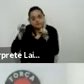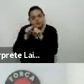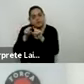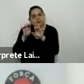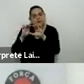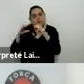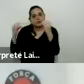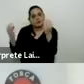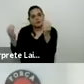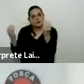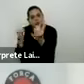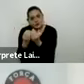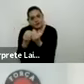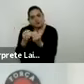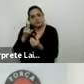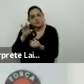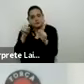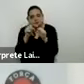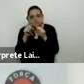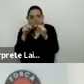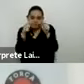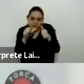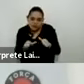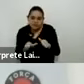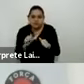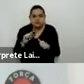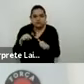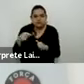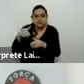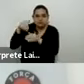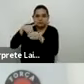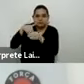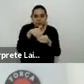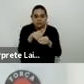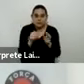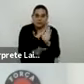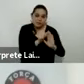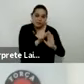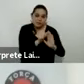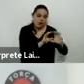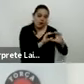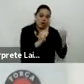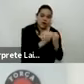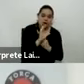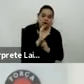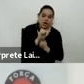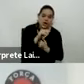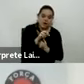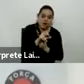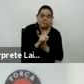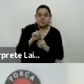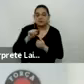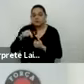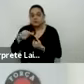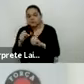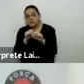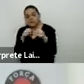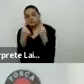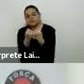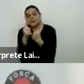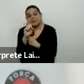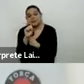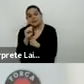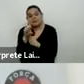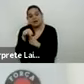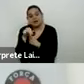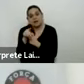será analisado e votado, primeiro na Câmara dos Deputados e depois no Senado Federal. E nós estamos aqui